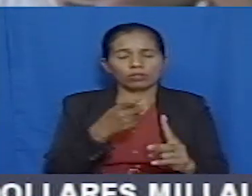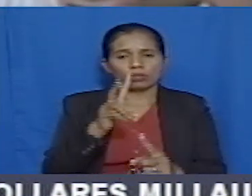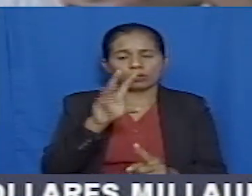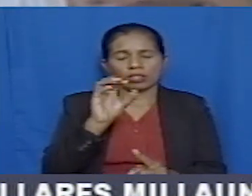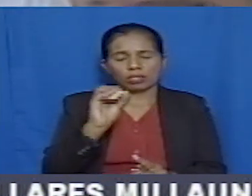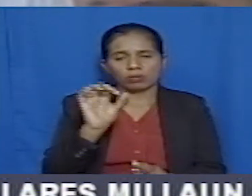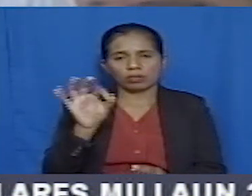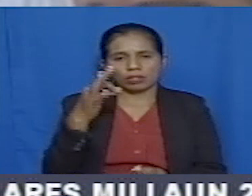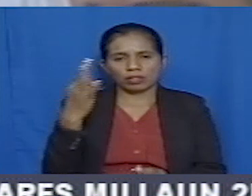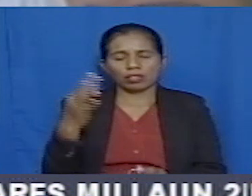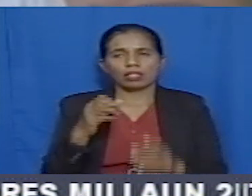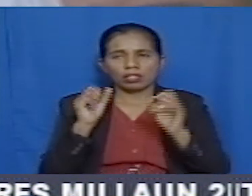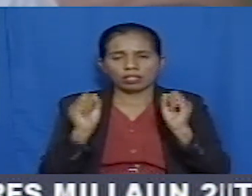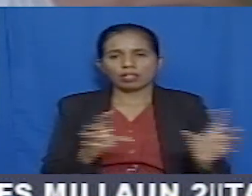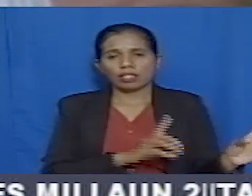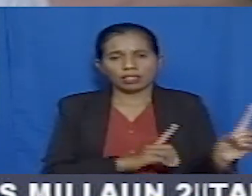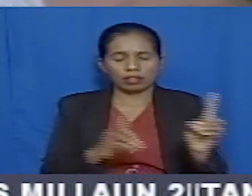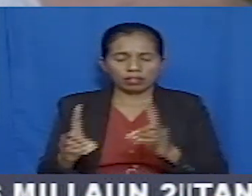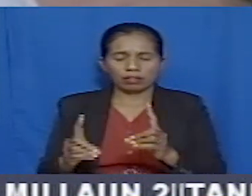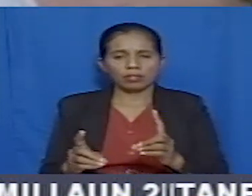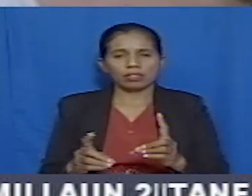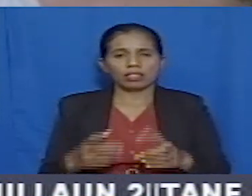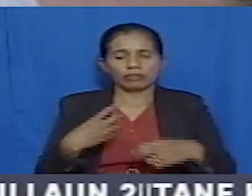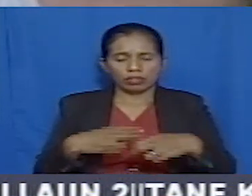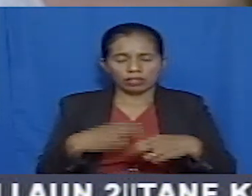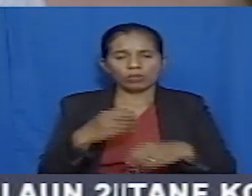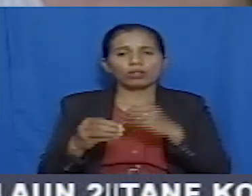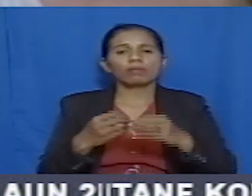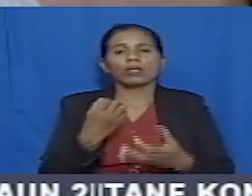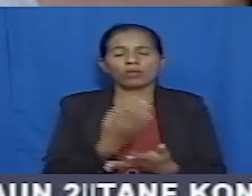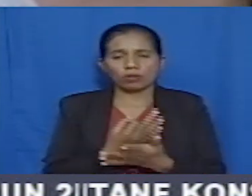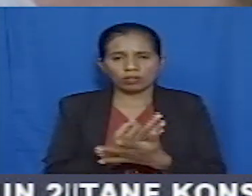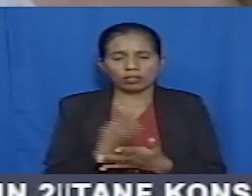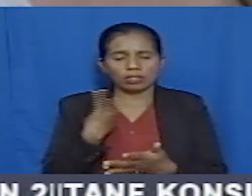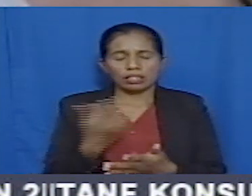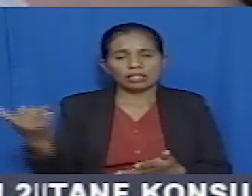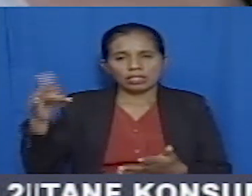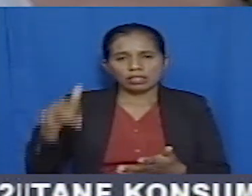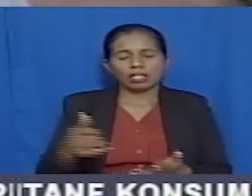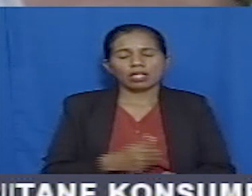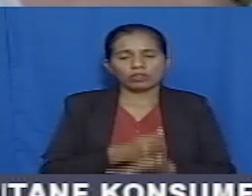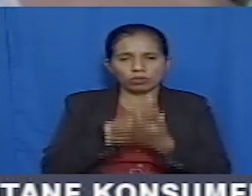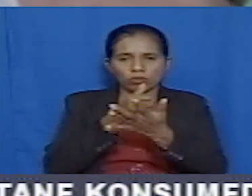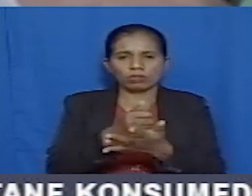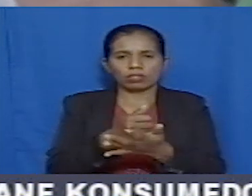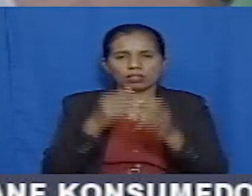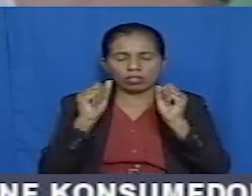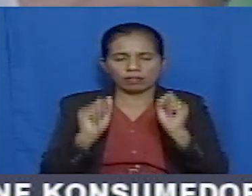2019, ita tangkas fundos depois da clínica tang crise financeira, então e kami tapo si sura responda kada so suporta kada